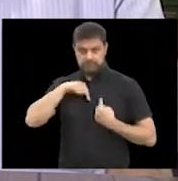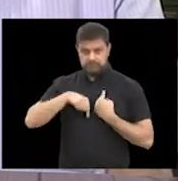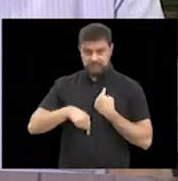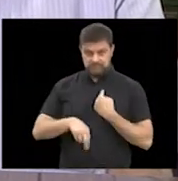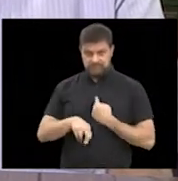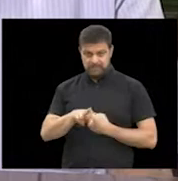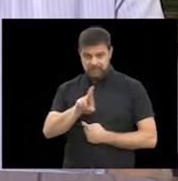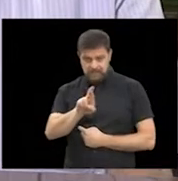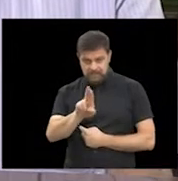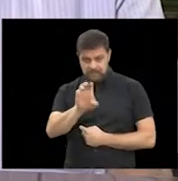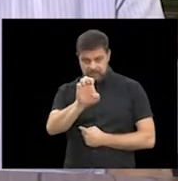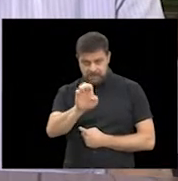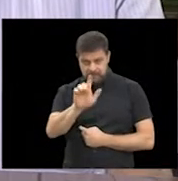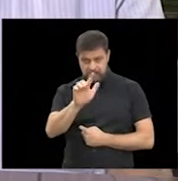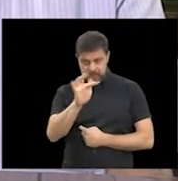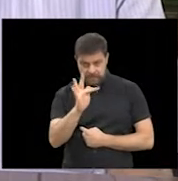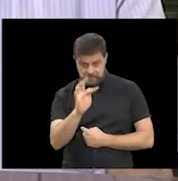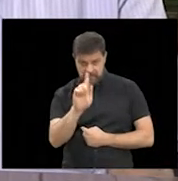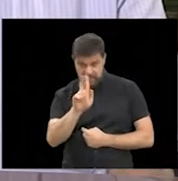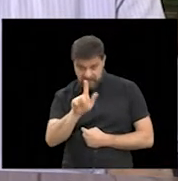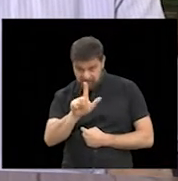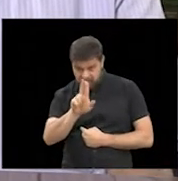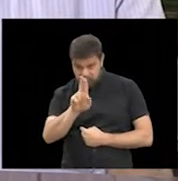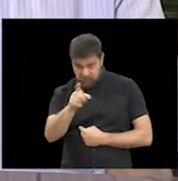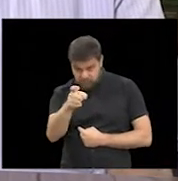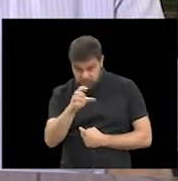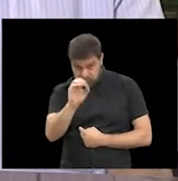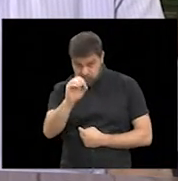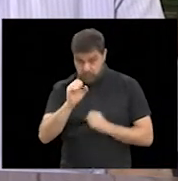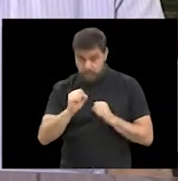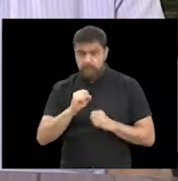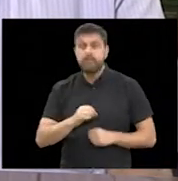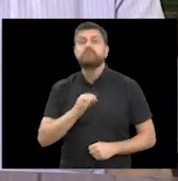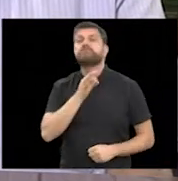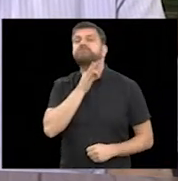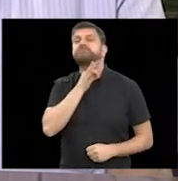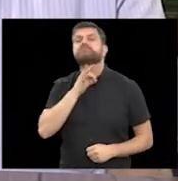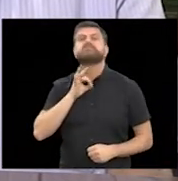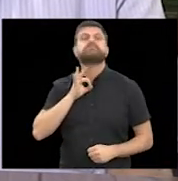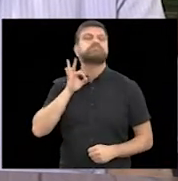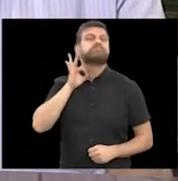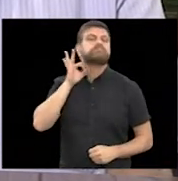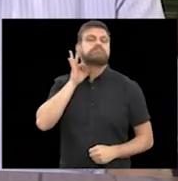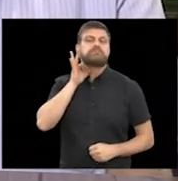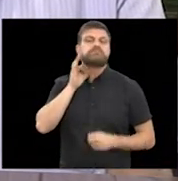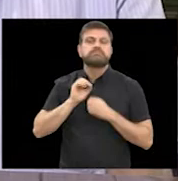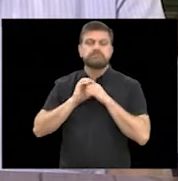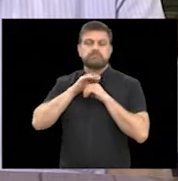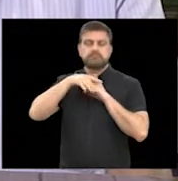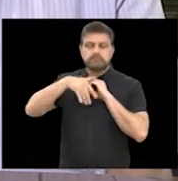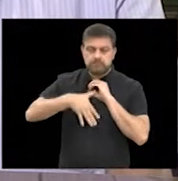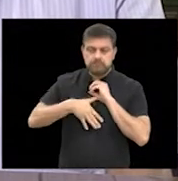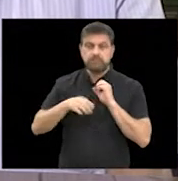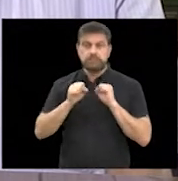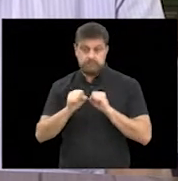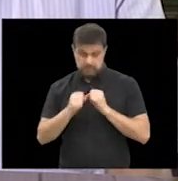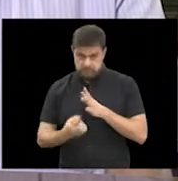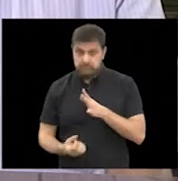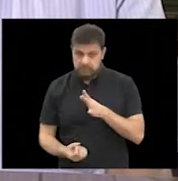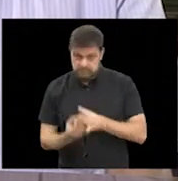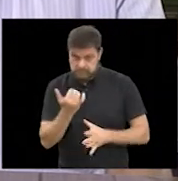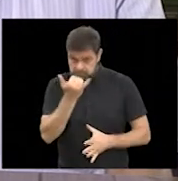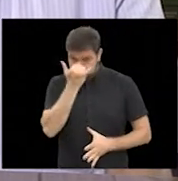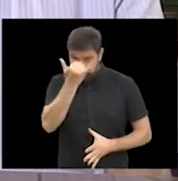no esôfago, né, correndo o risco dessa lesão ulcerosa